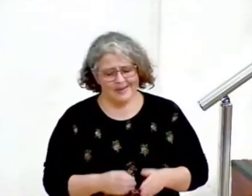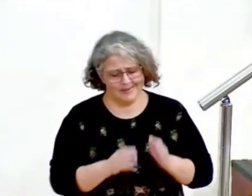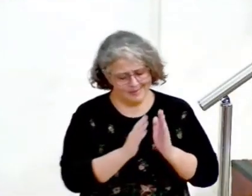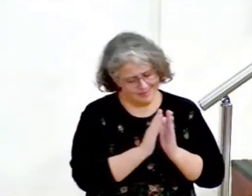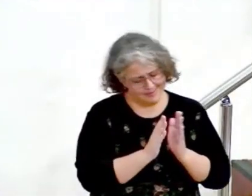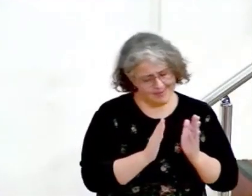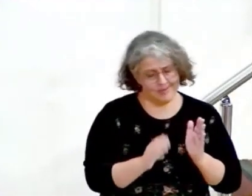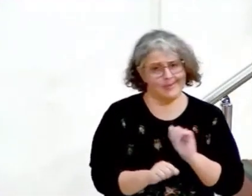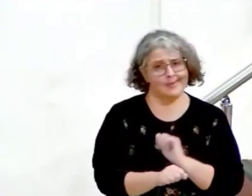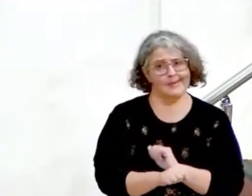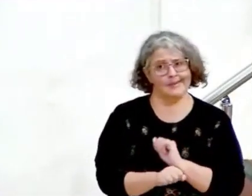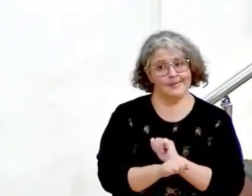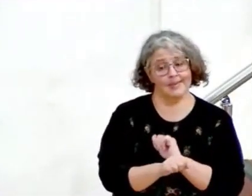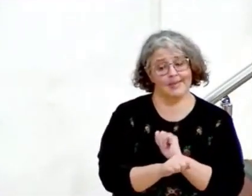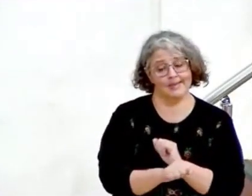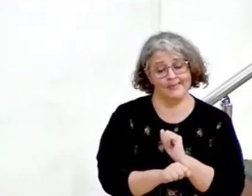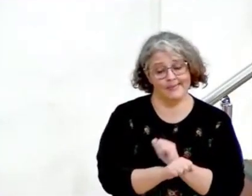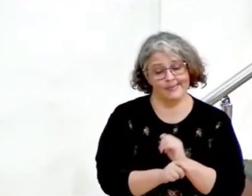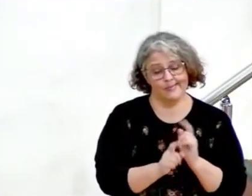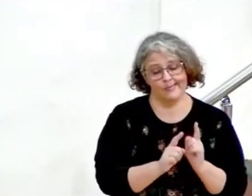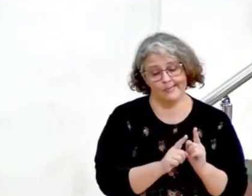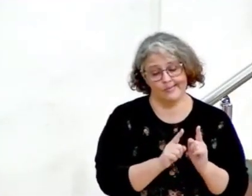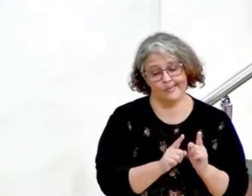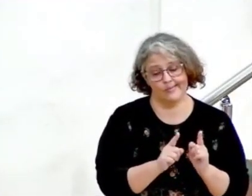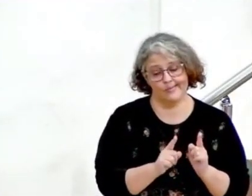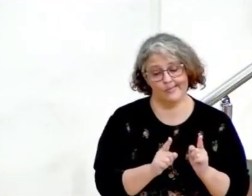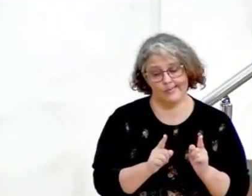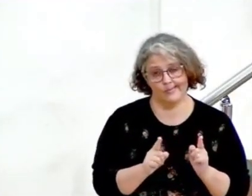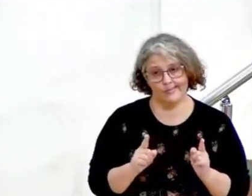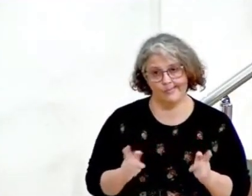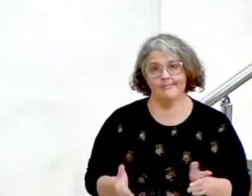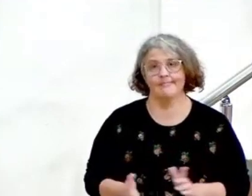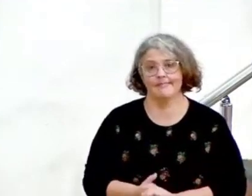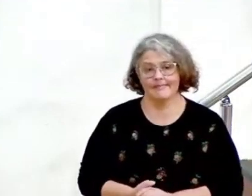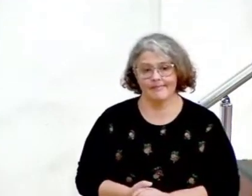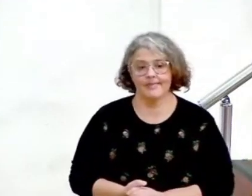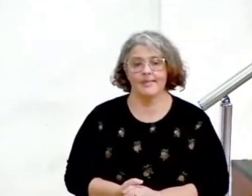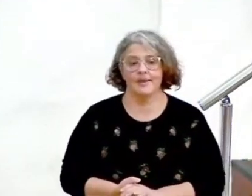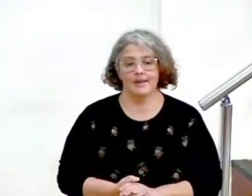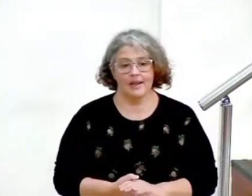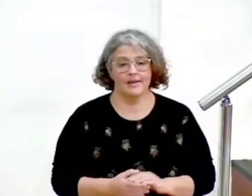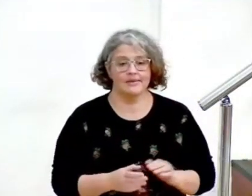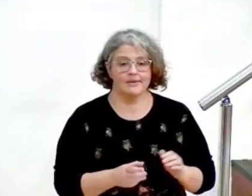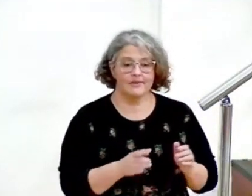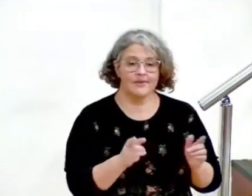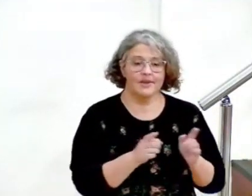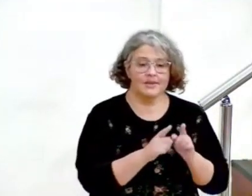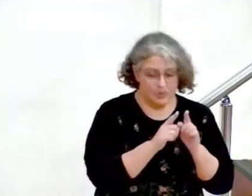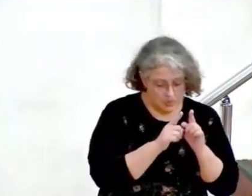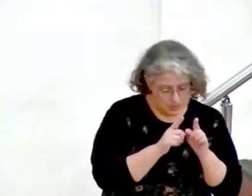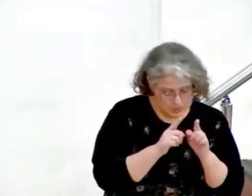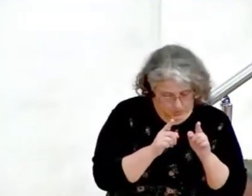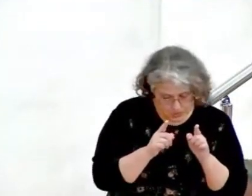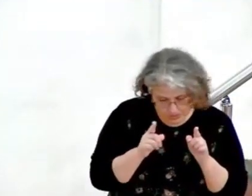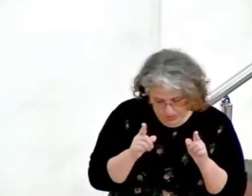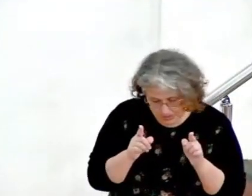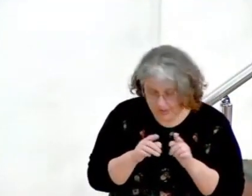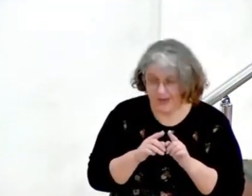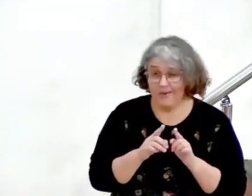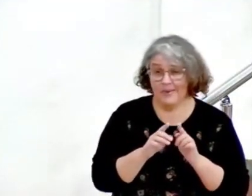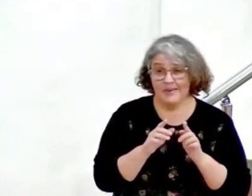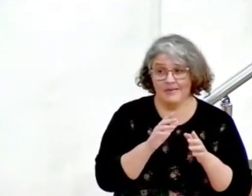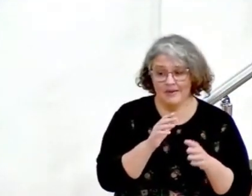passa daquele êxtase de receber a promessa para uma longa espera de tristeza e